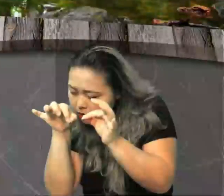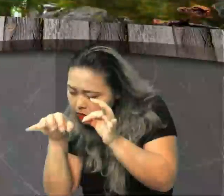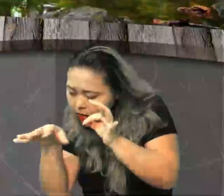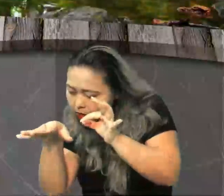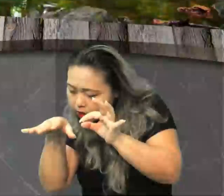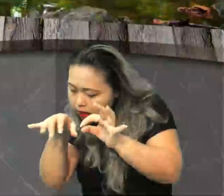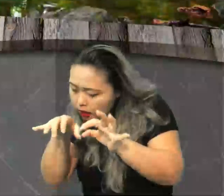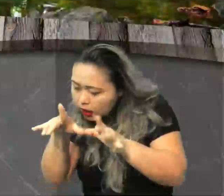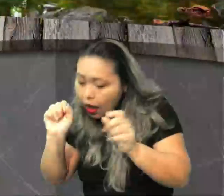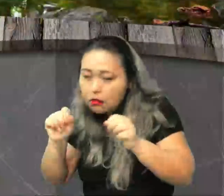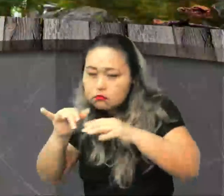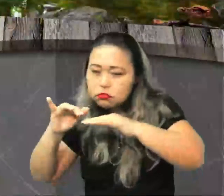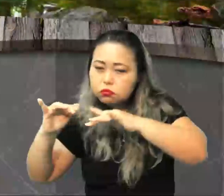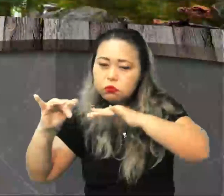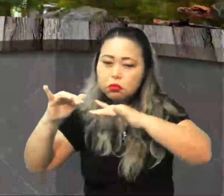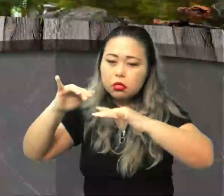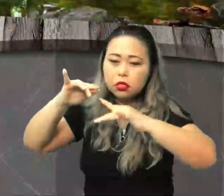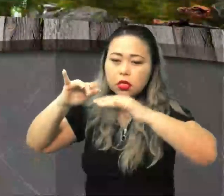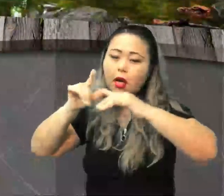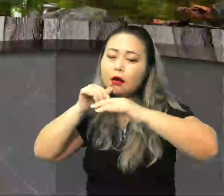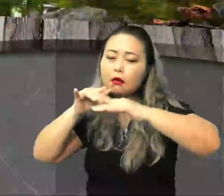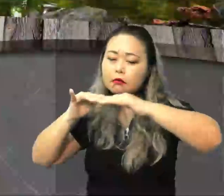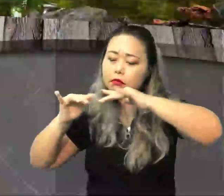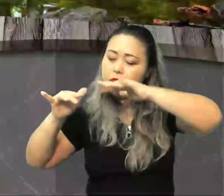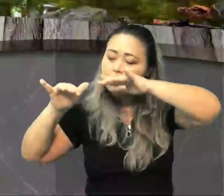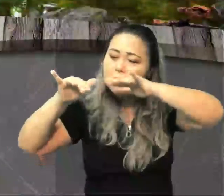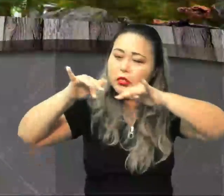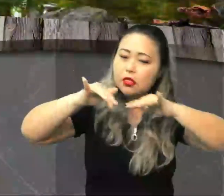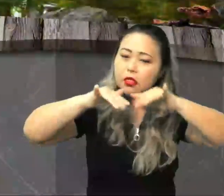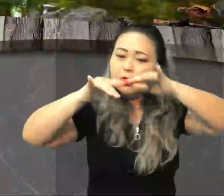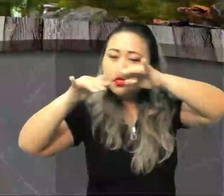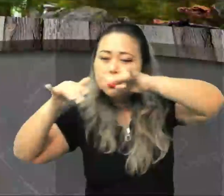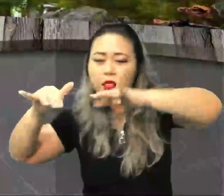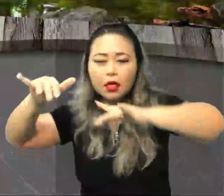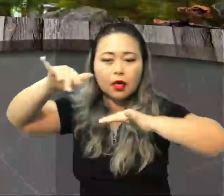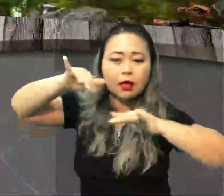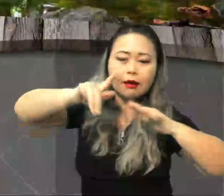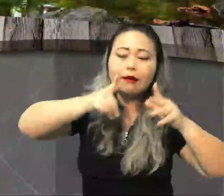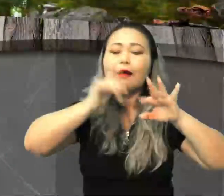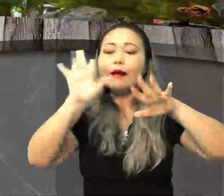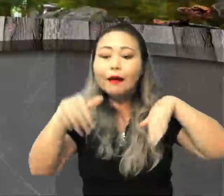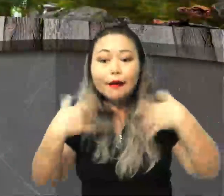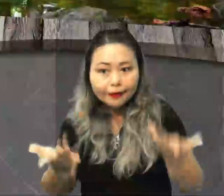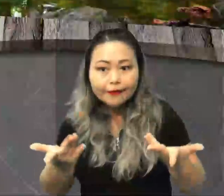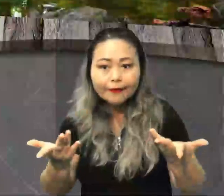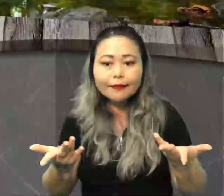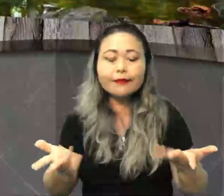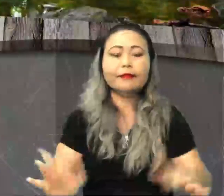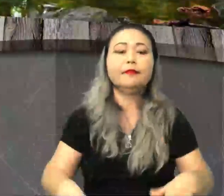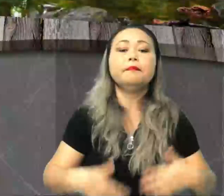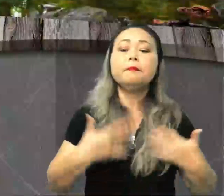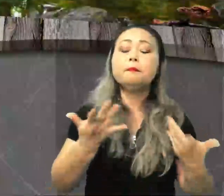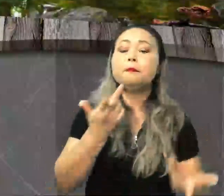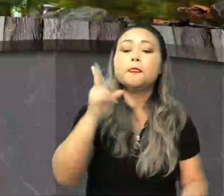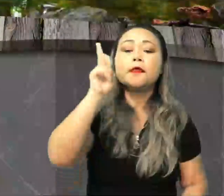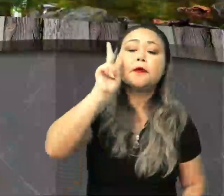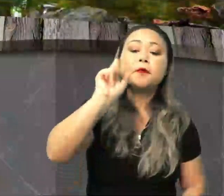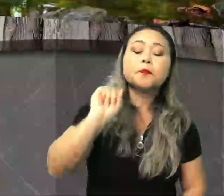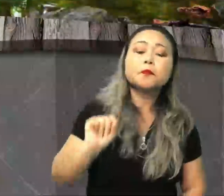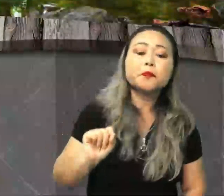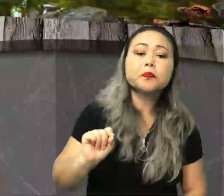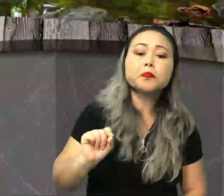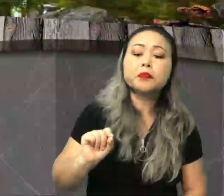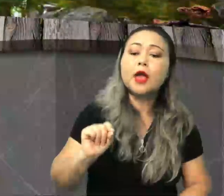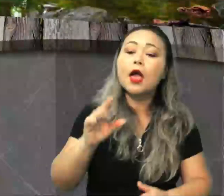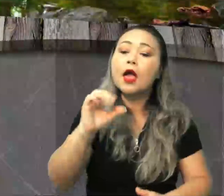dispersos, têm capacidade de flutuar. Onde a água, a correnteza levar, eles são conduzidos, tá? E aí a gente lembra lá, a gente falou